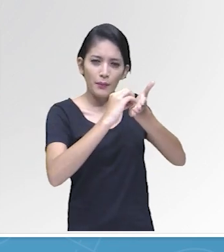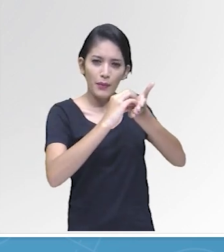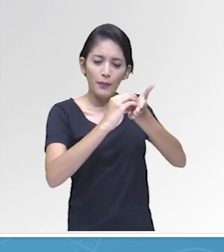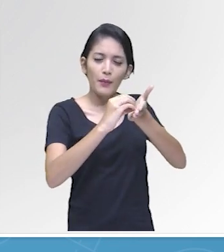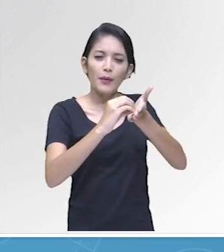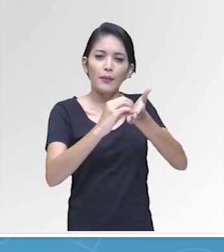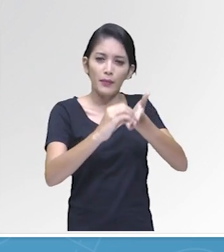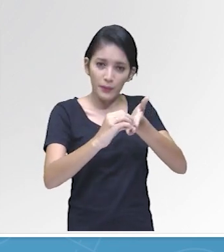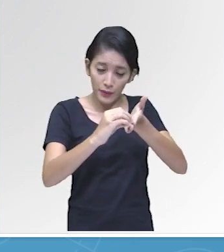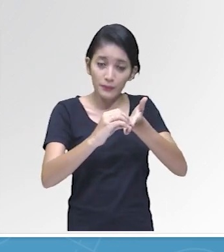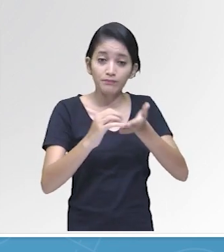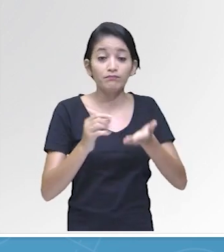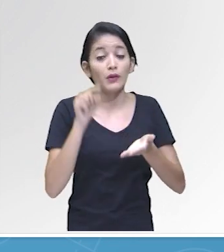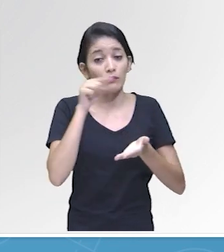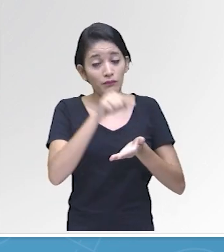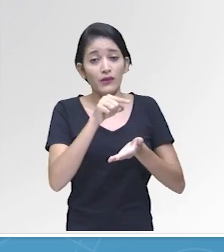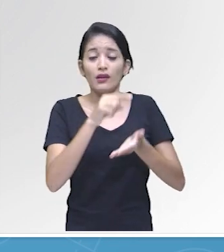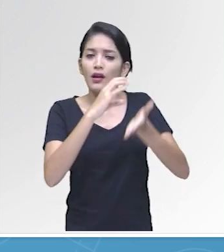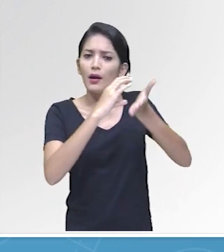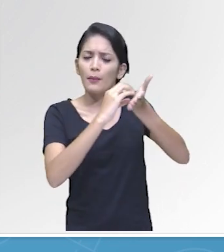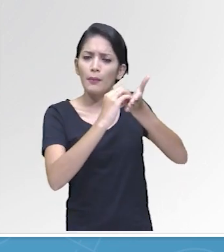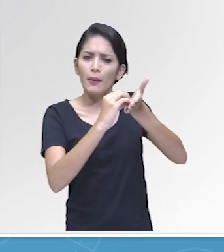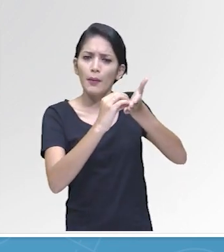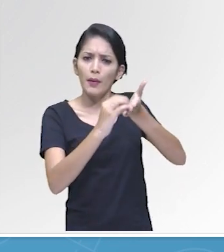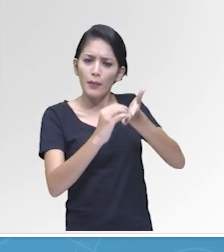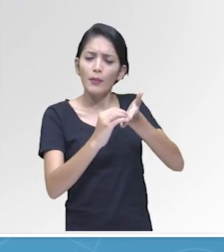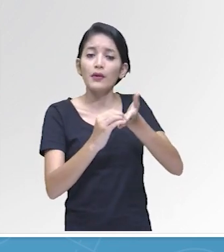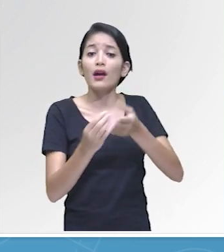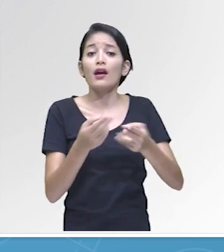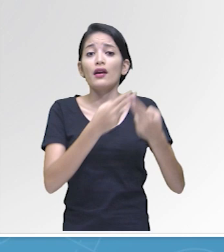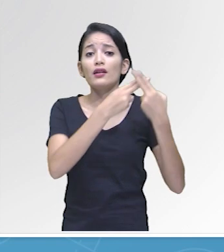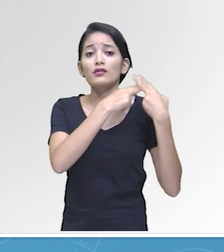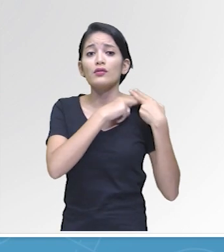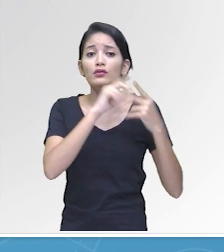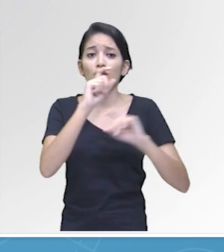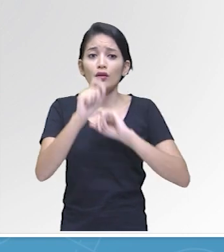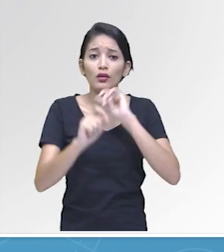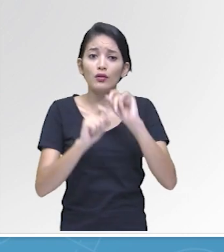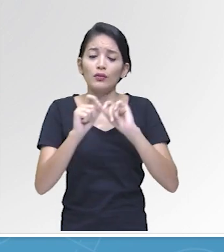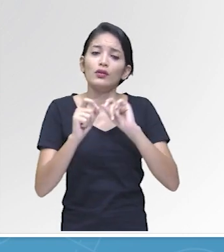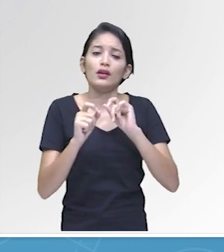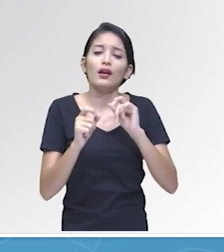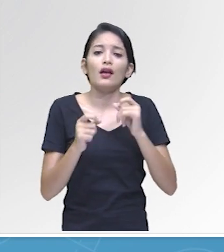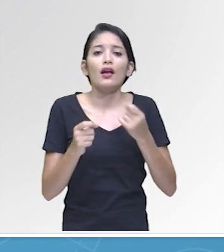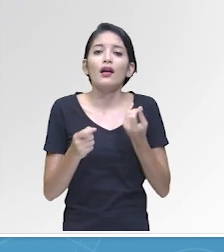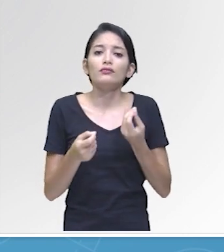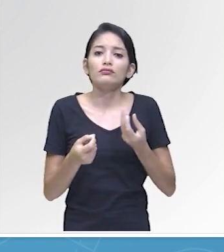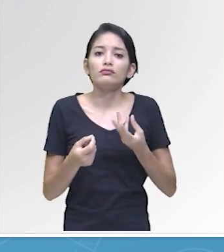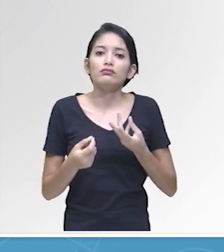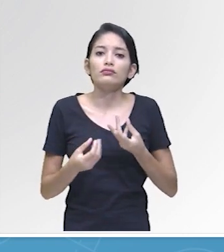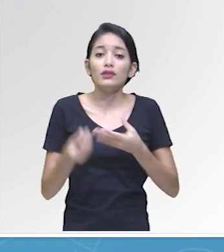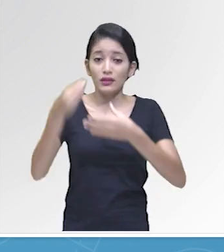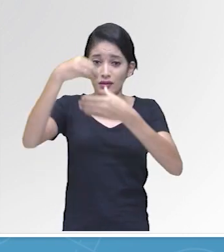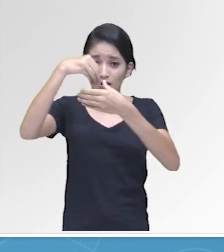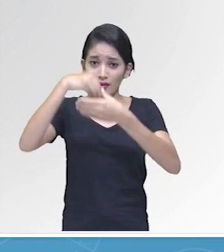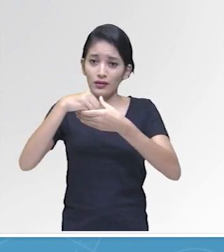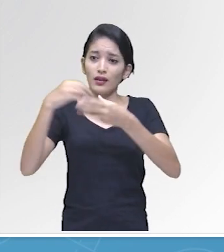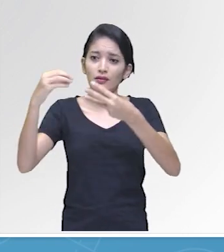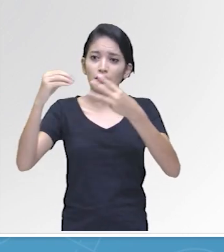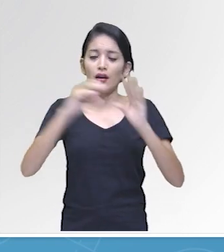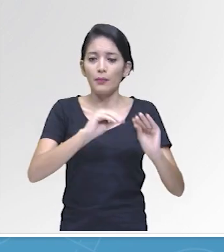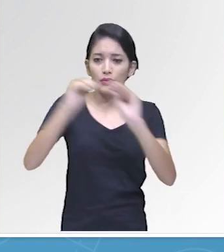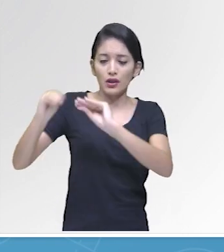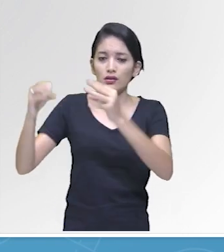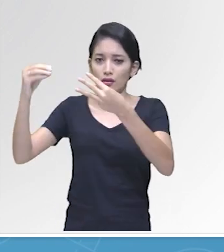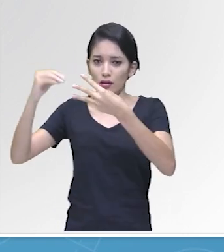ribossomos. O retículo endoplasmático é uma organela responsável pelo transporte de substâncias dentro da célula. Então,